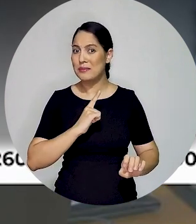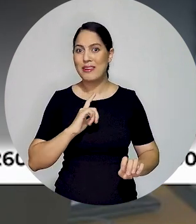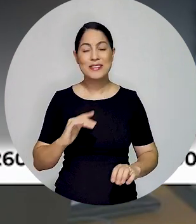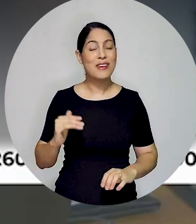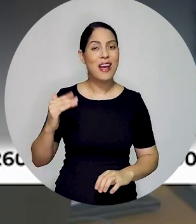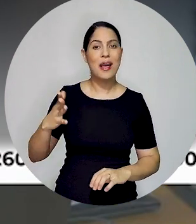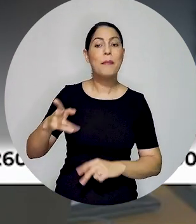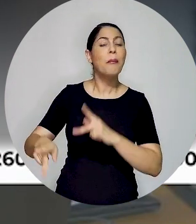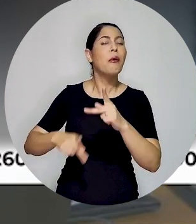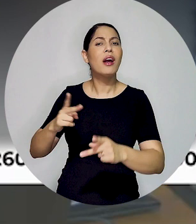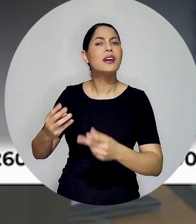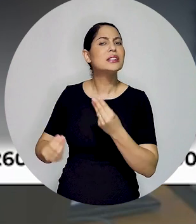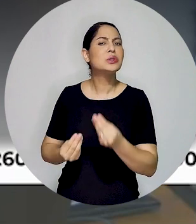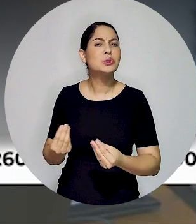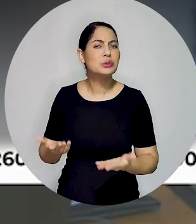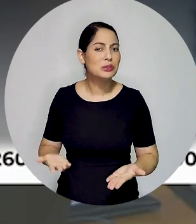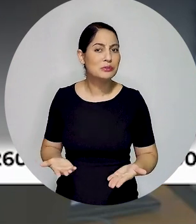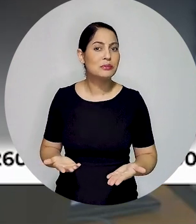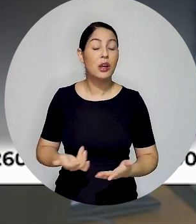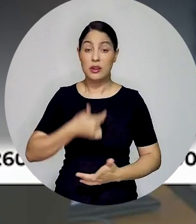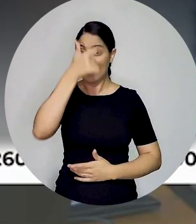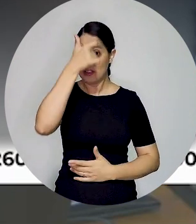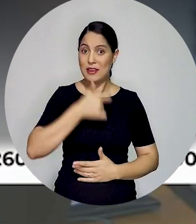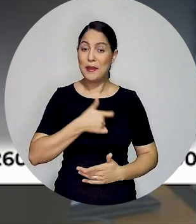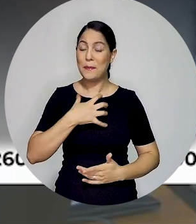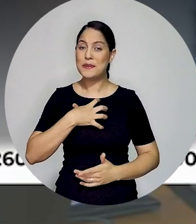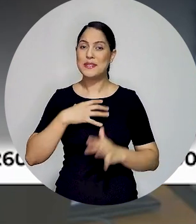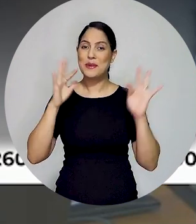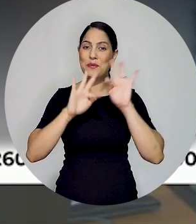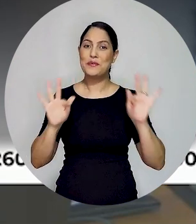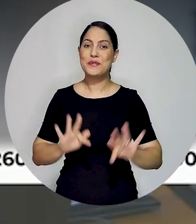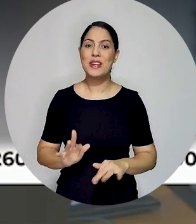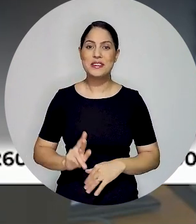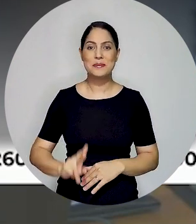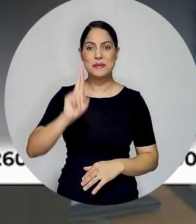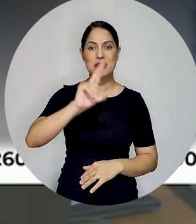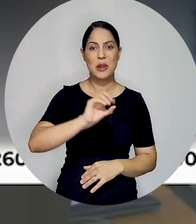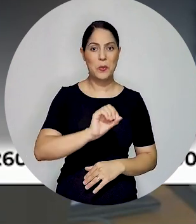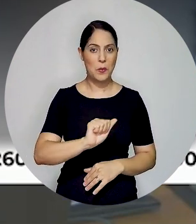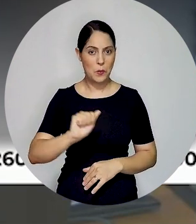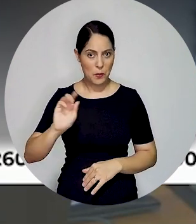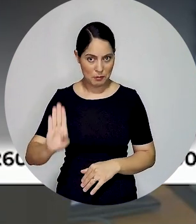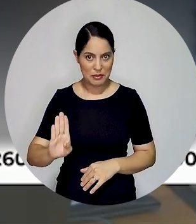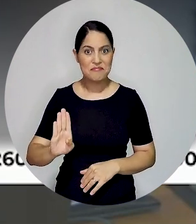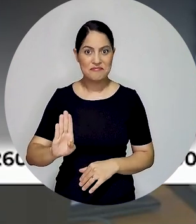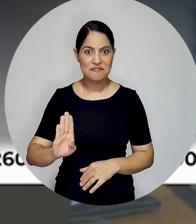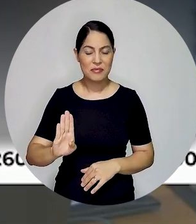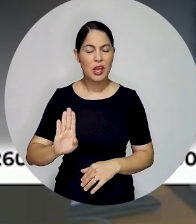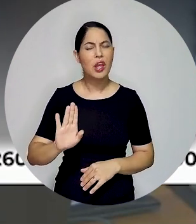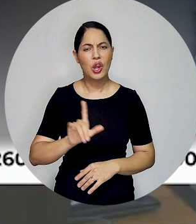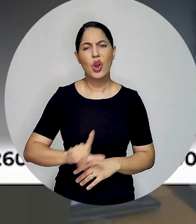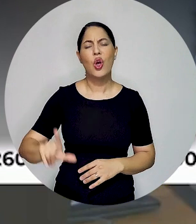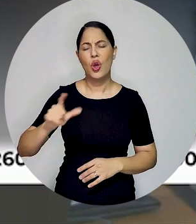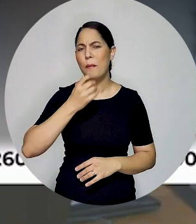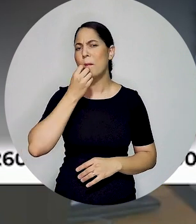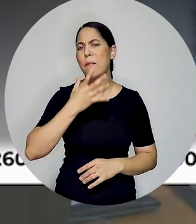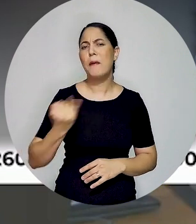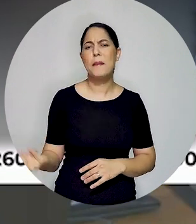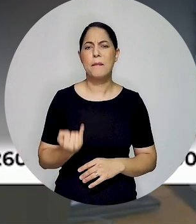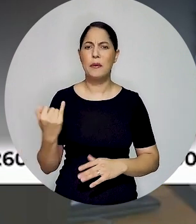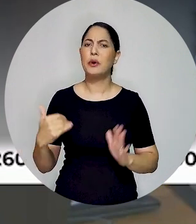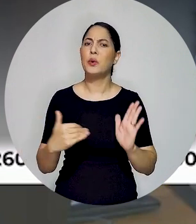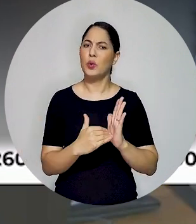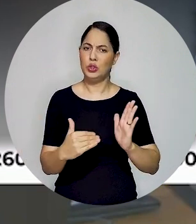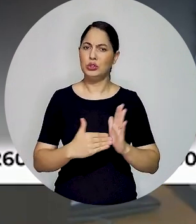Judiciário. Muito além. E eu tenho a felicidade de falar enquanto representante da advocacia, e